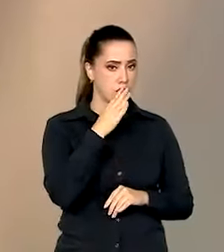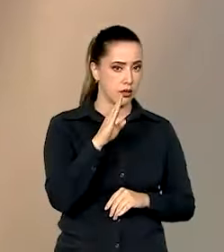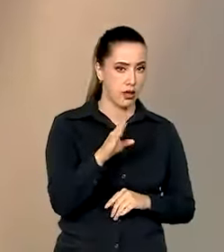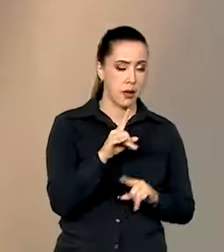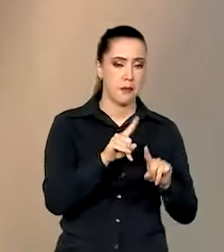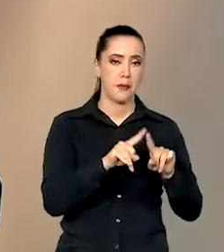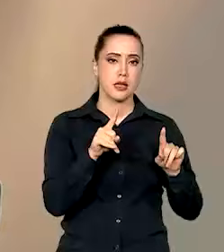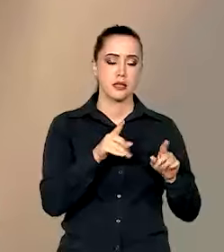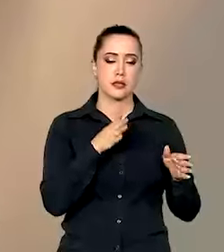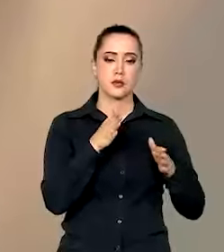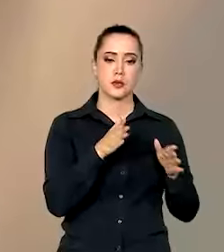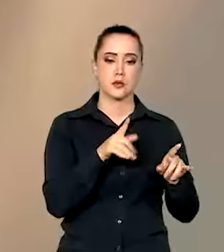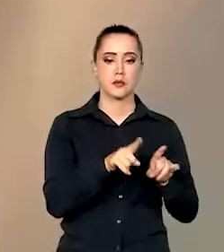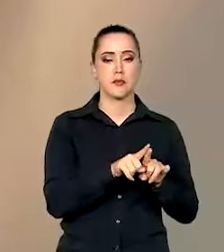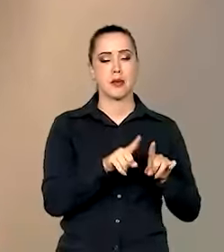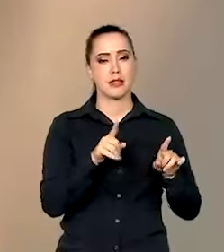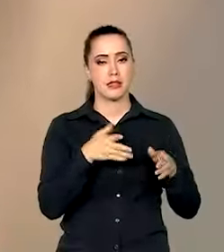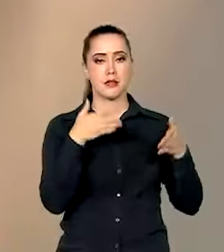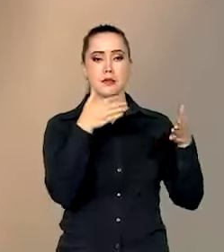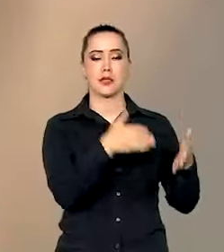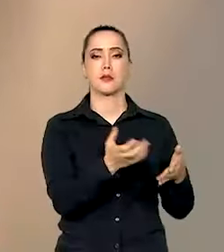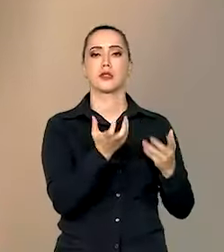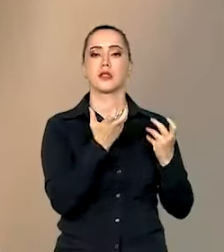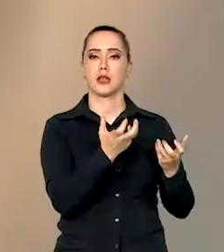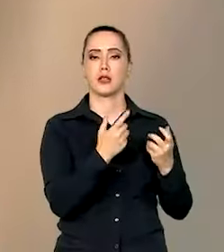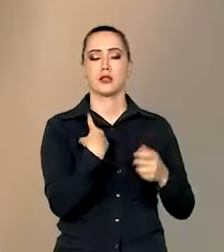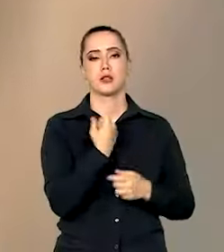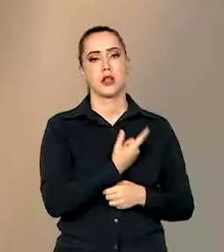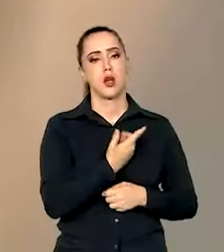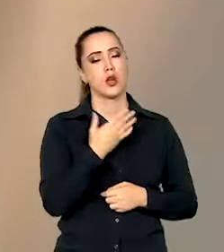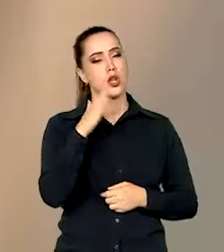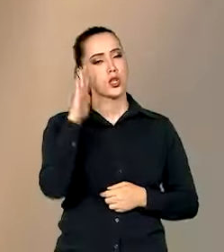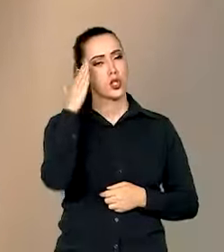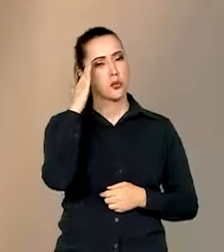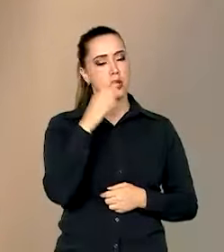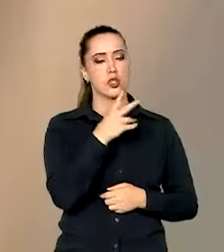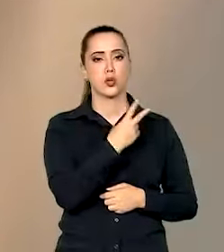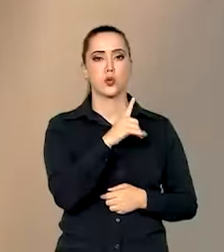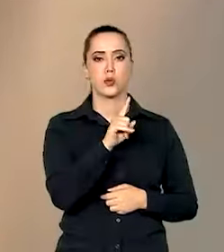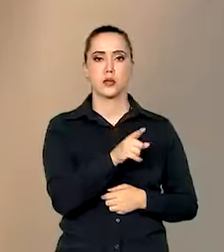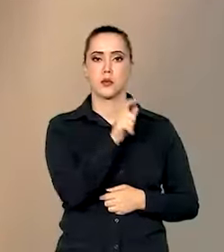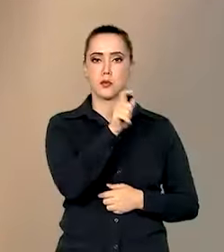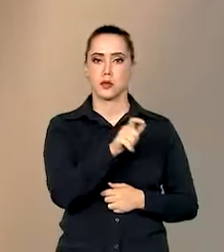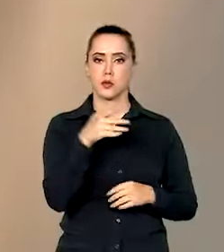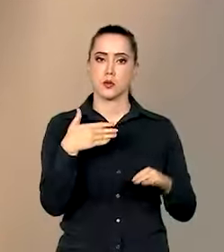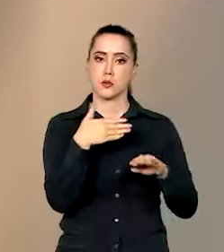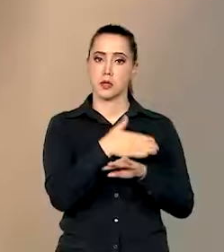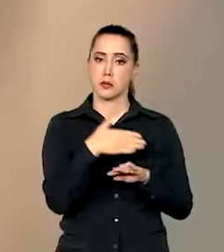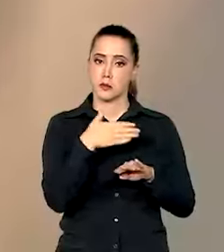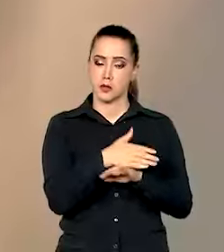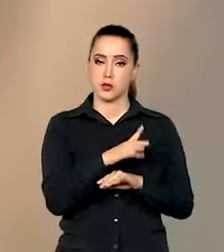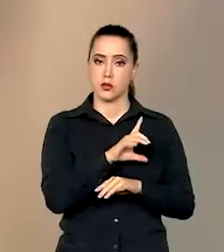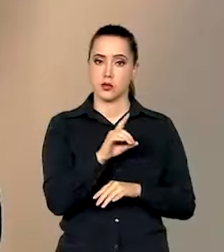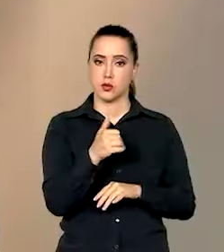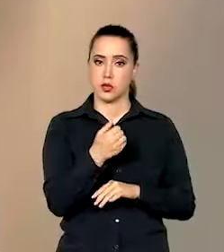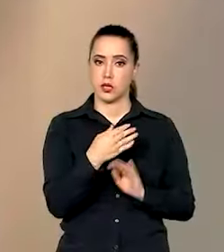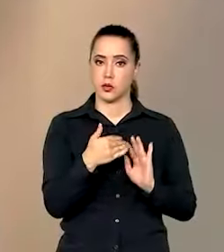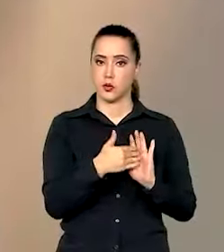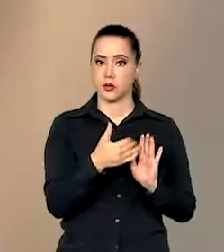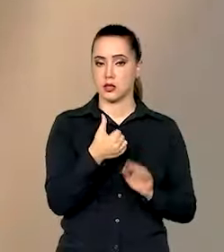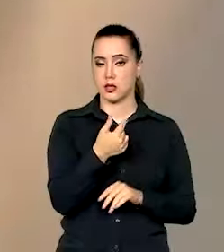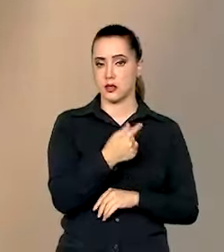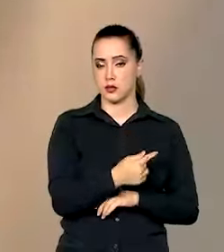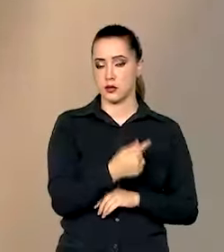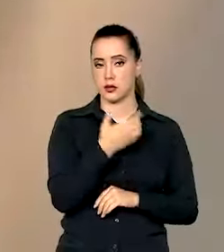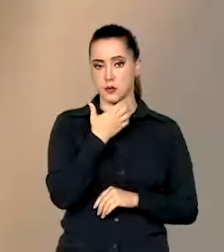processo eleitoral, mas que quer participar. Então a gente imagina cerca de 2 mil pessoas participando da conferência dos dias 14 aos dias